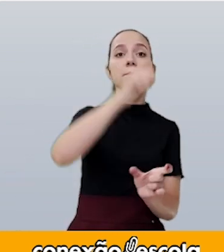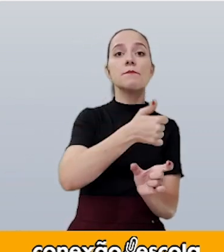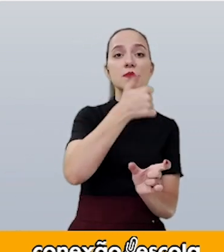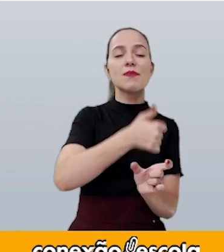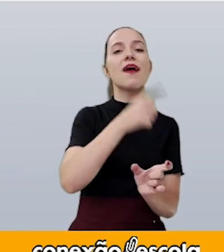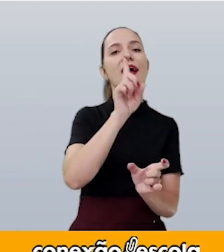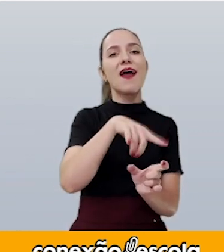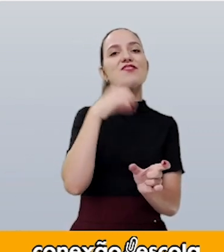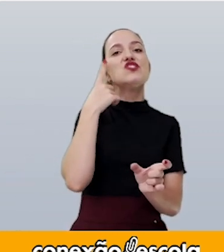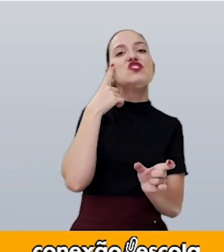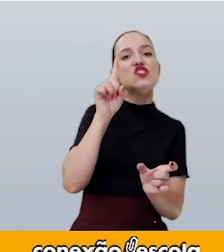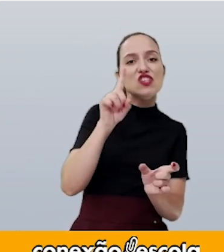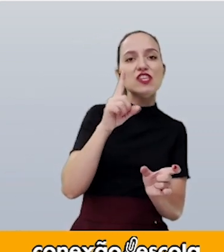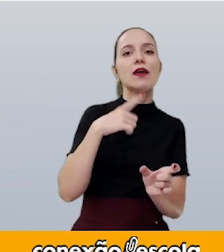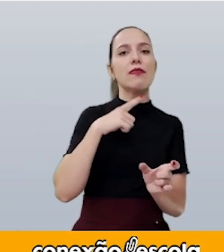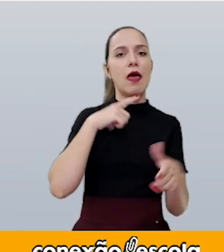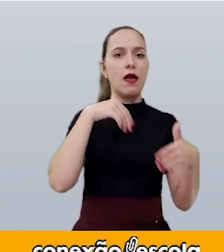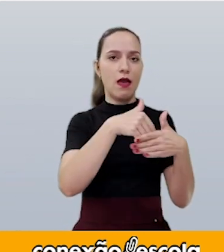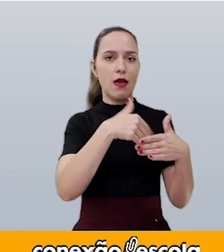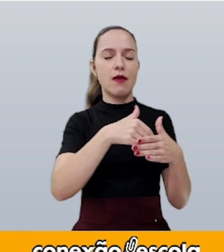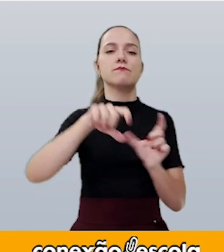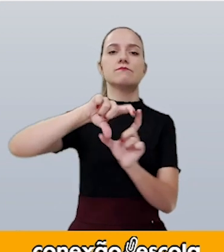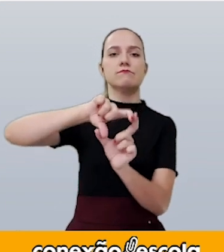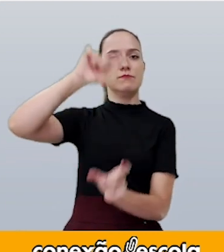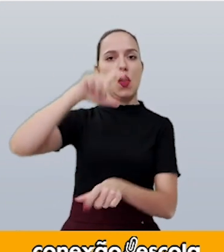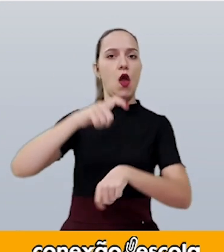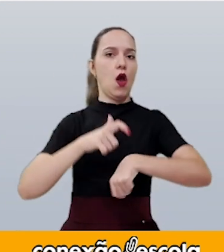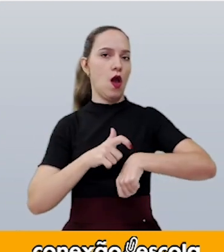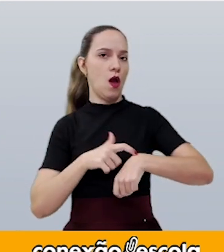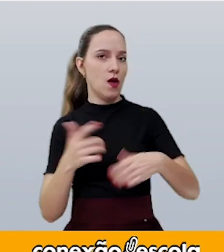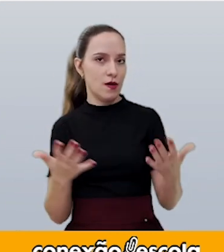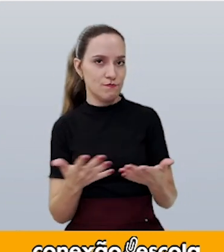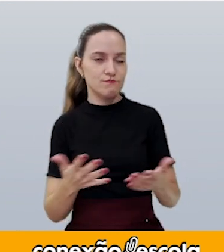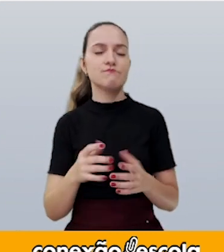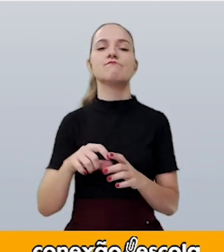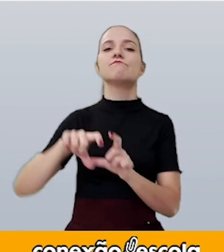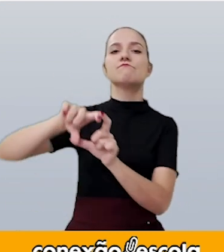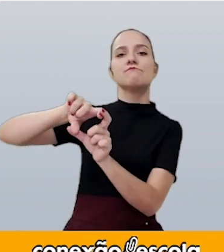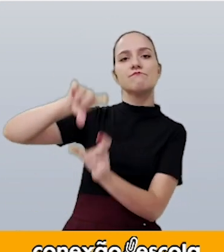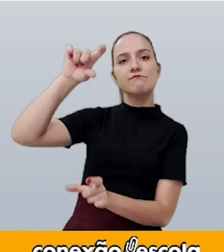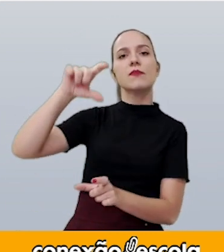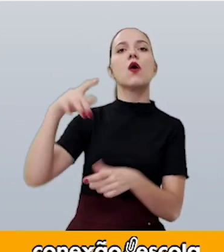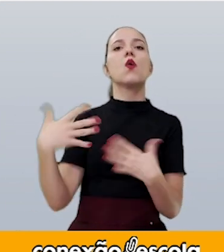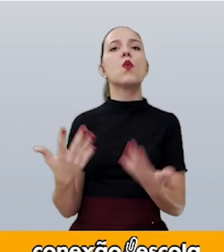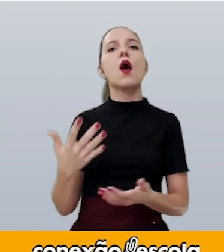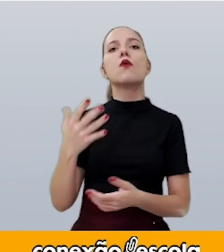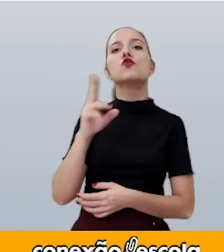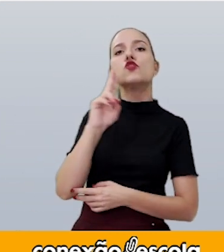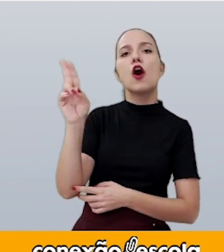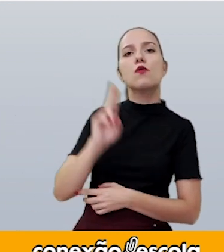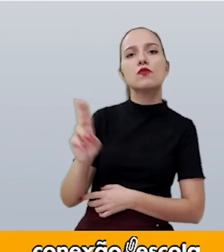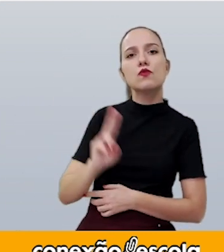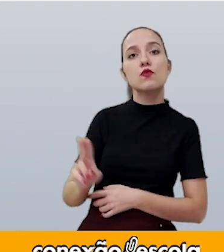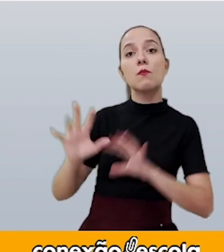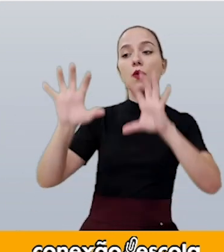datas dos jogos, a segunda com os horários, a terceira com o nome dos